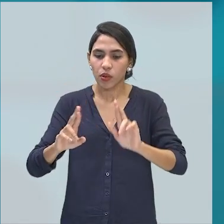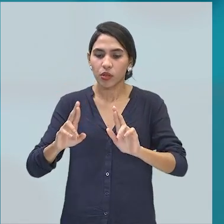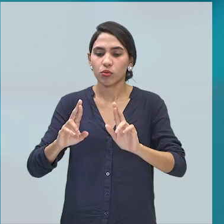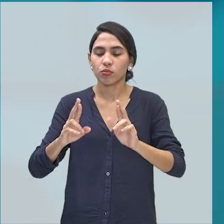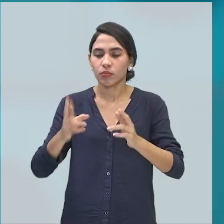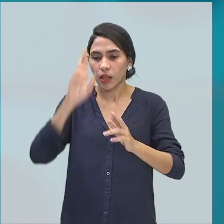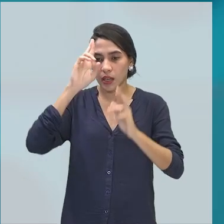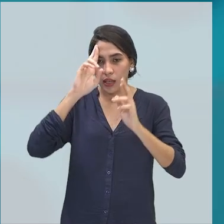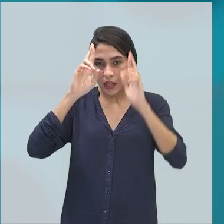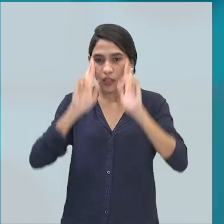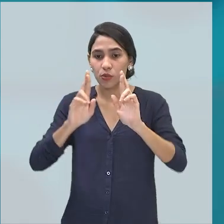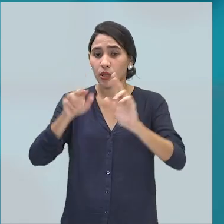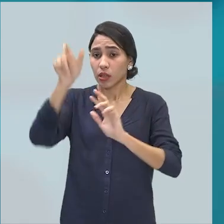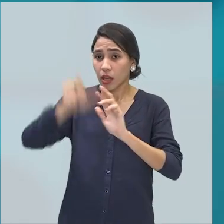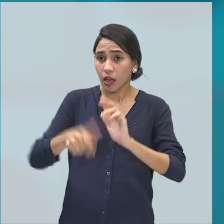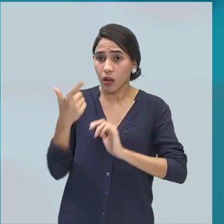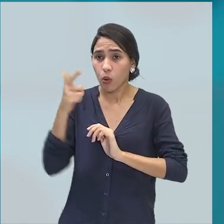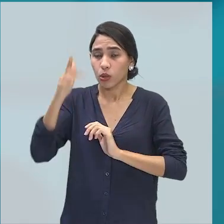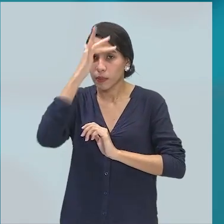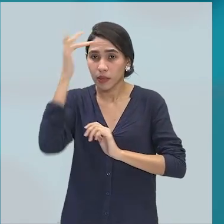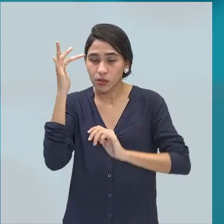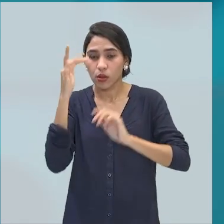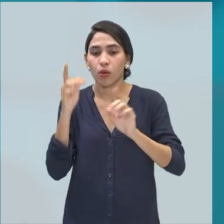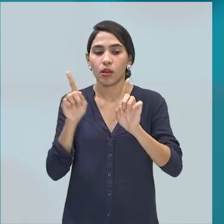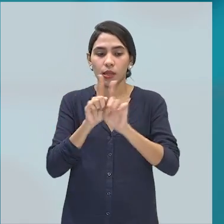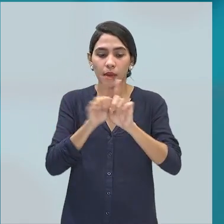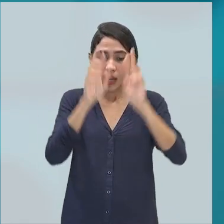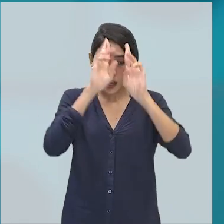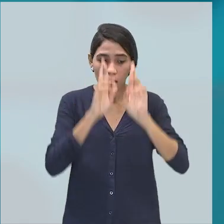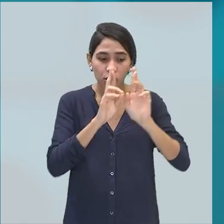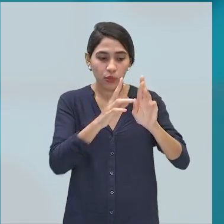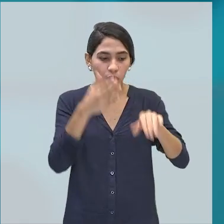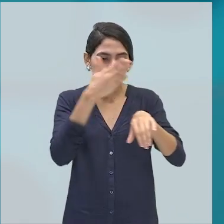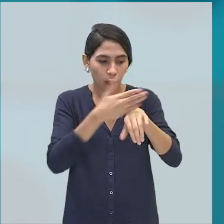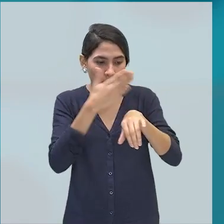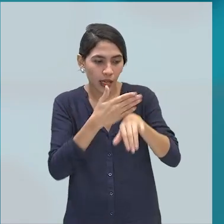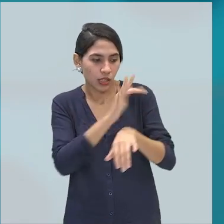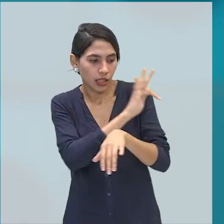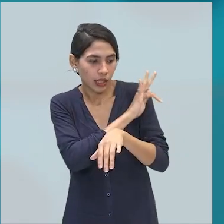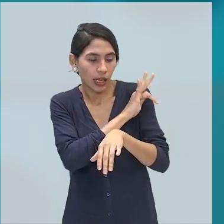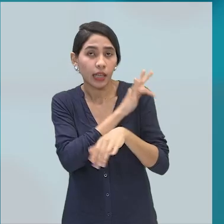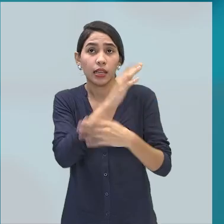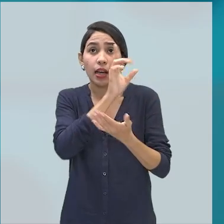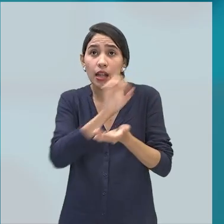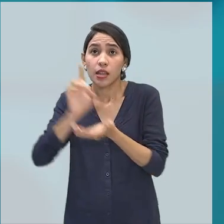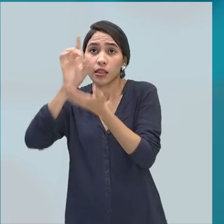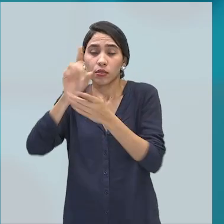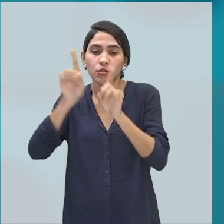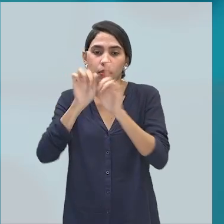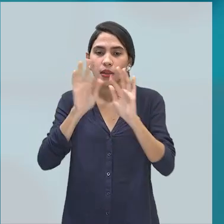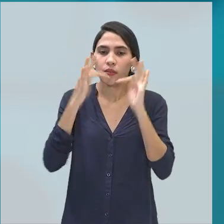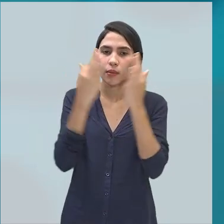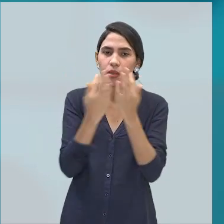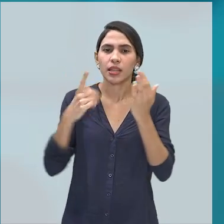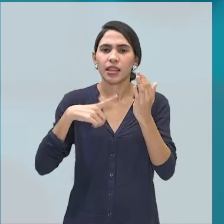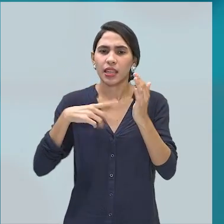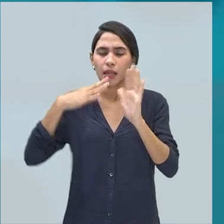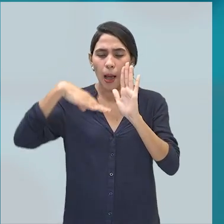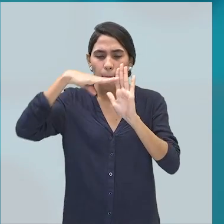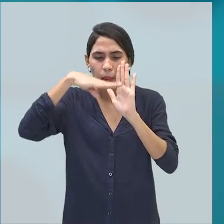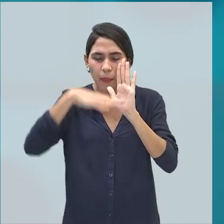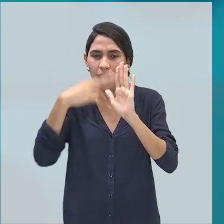adversário, em relação ao respeito à técnica empregada, a Deus e a sua família. Então, tem ali os princípios que